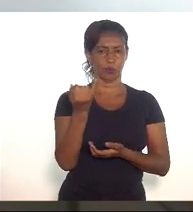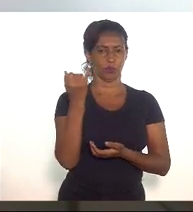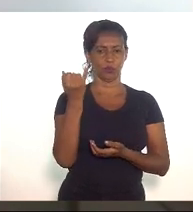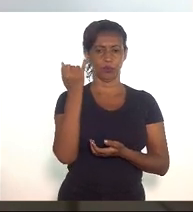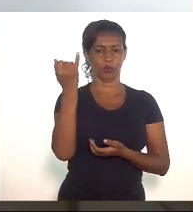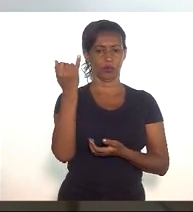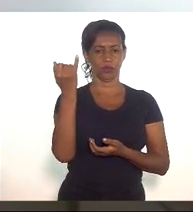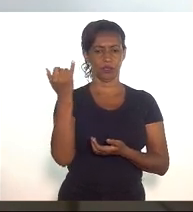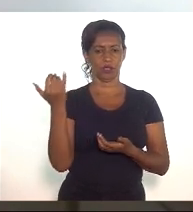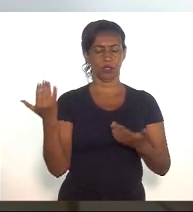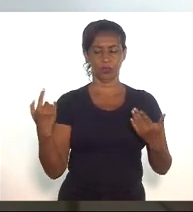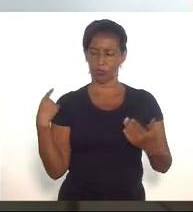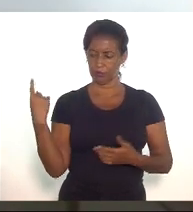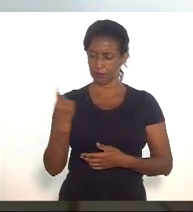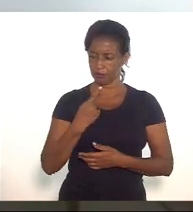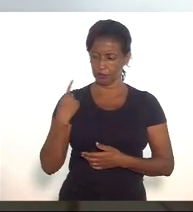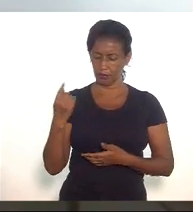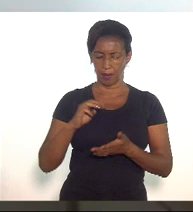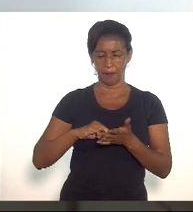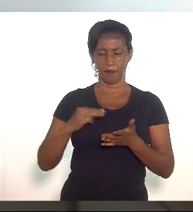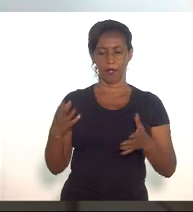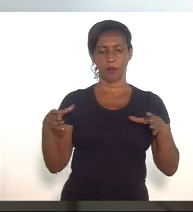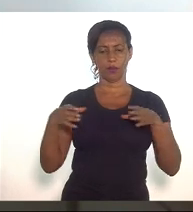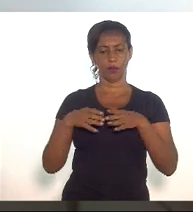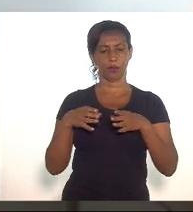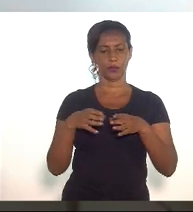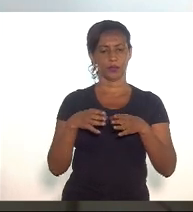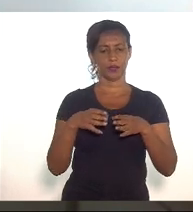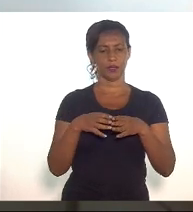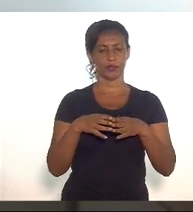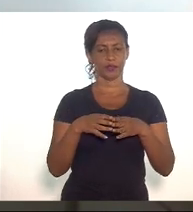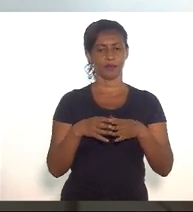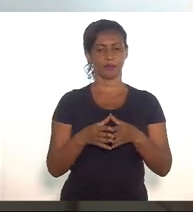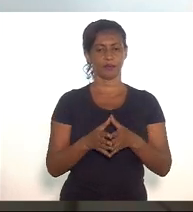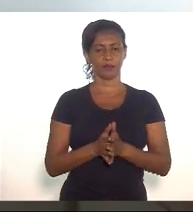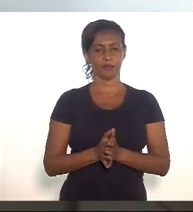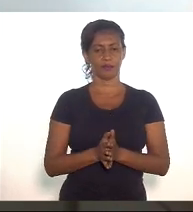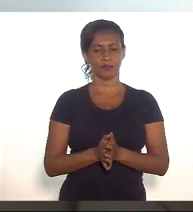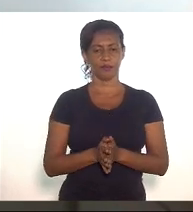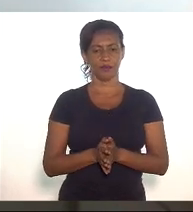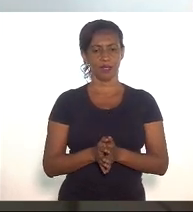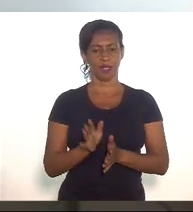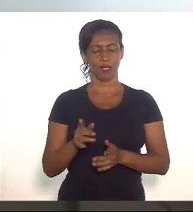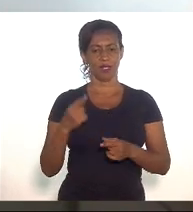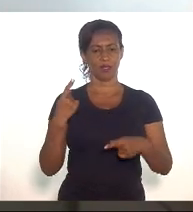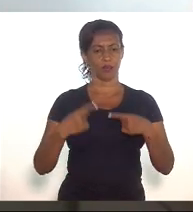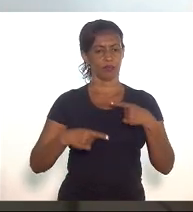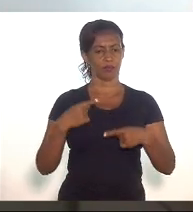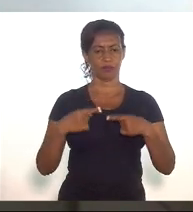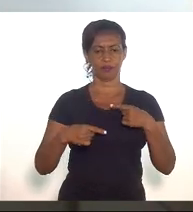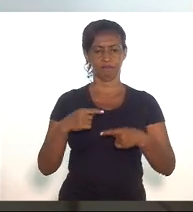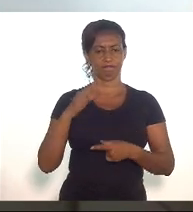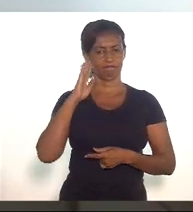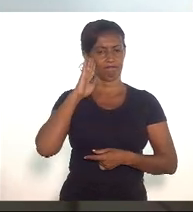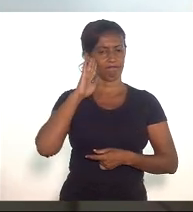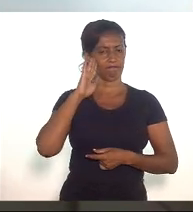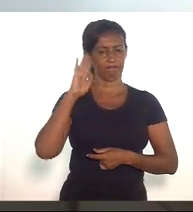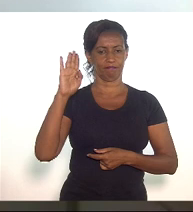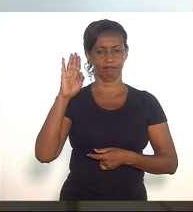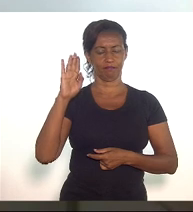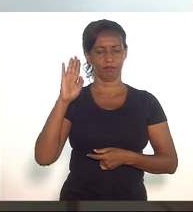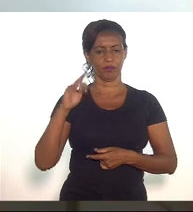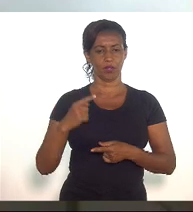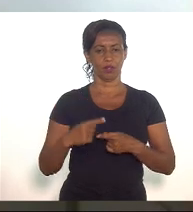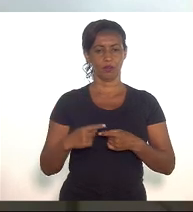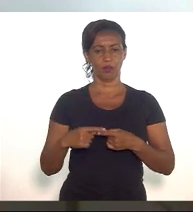para nós, deputados, membros dessa comissão. Esse é o debate fundamental, porque